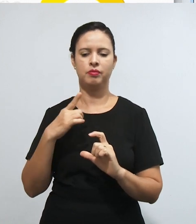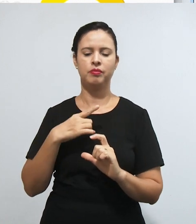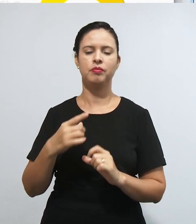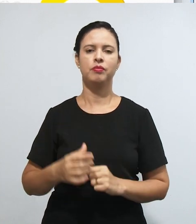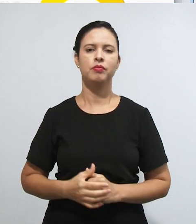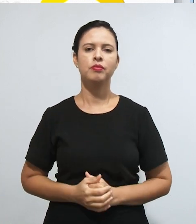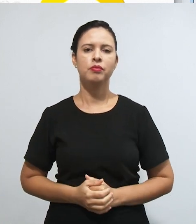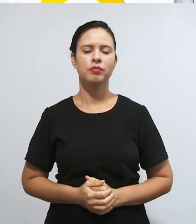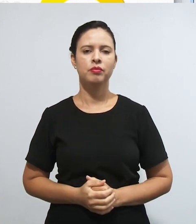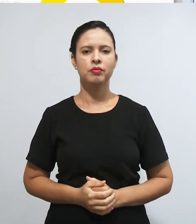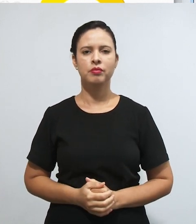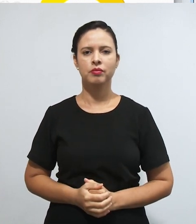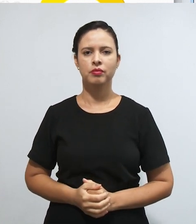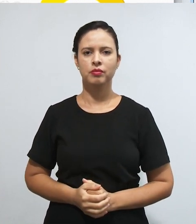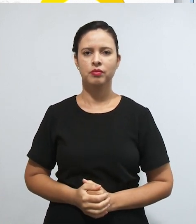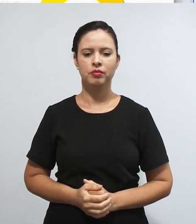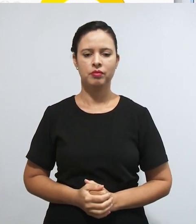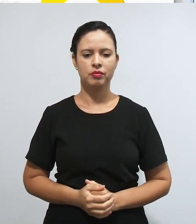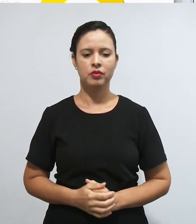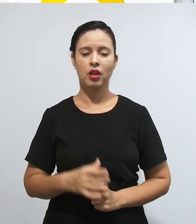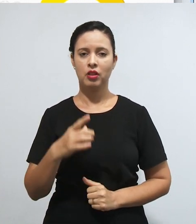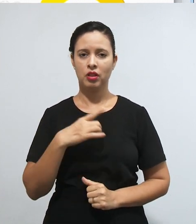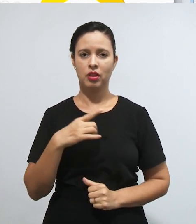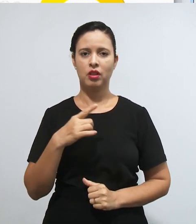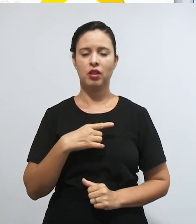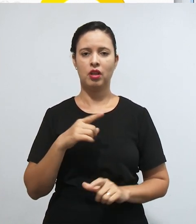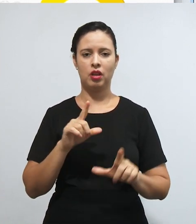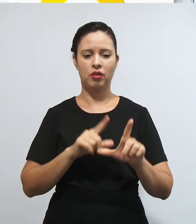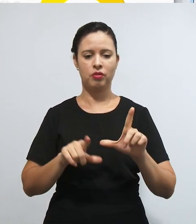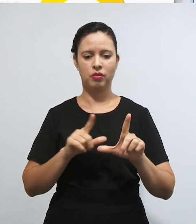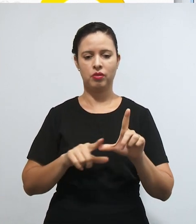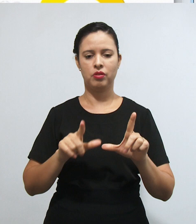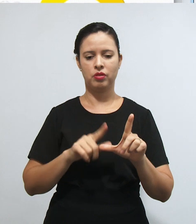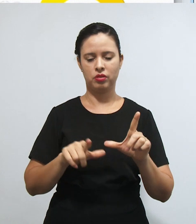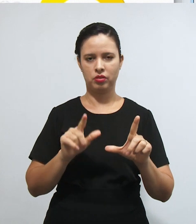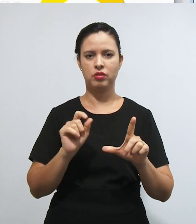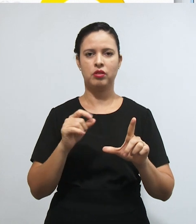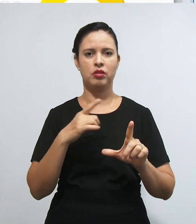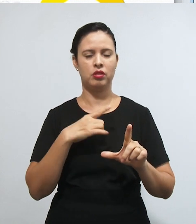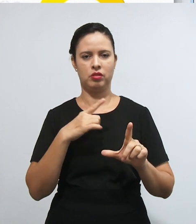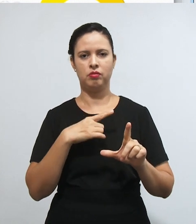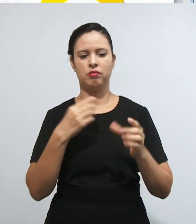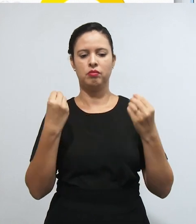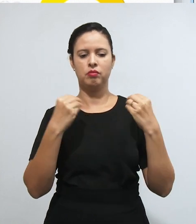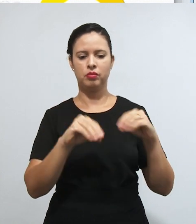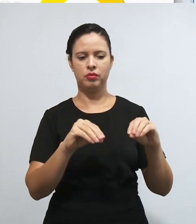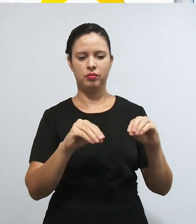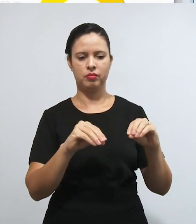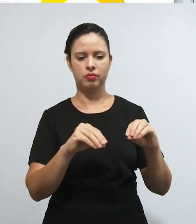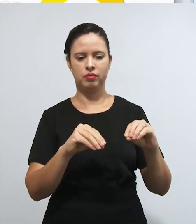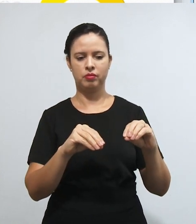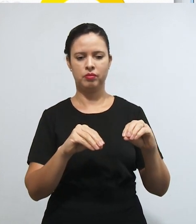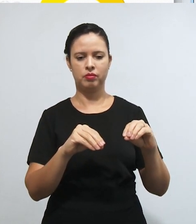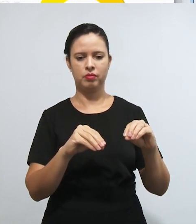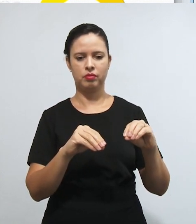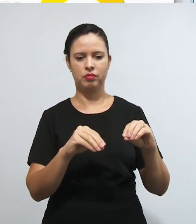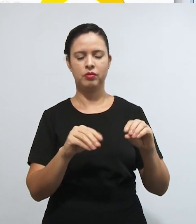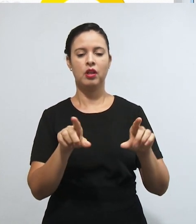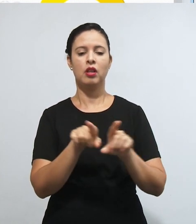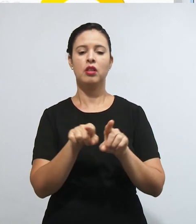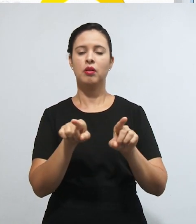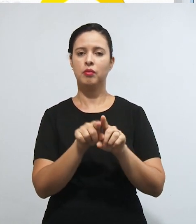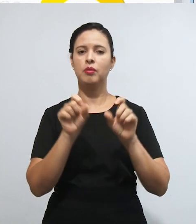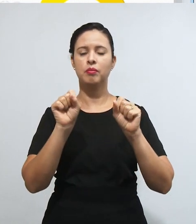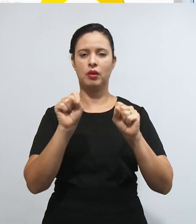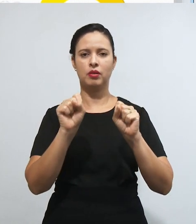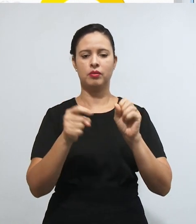esse texto. Tá? Tem até a fonte do autor aqui que eu também tinha aplicado um efeitozinho, vou até trazer ele para cá. Ó. Também posso revelar ele